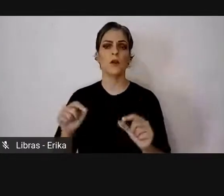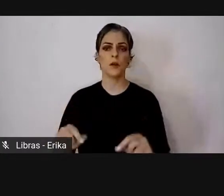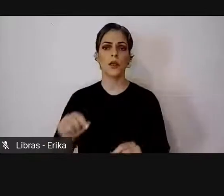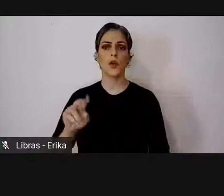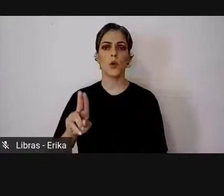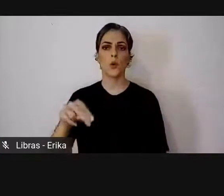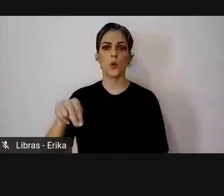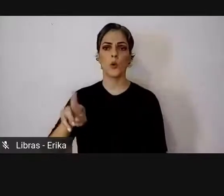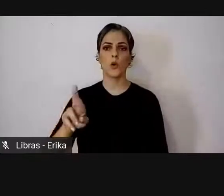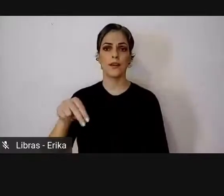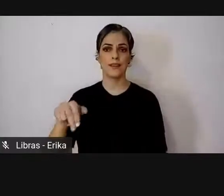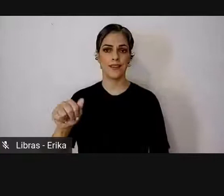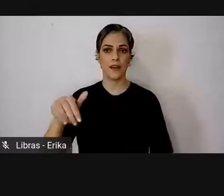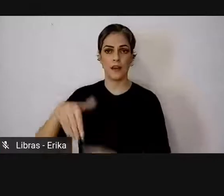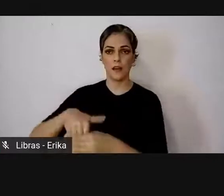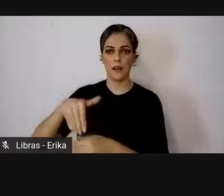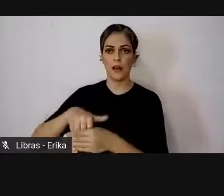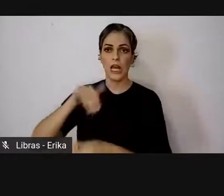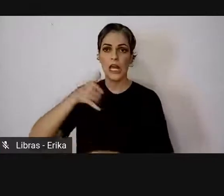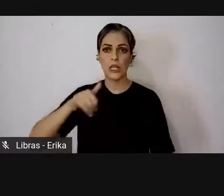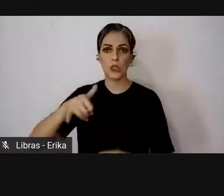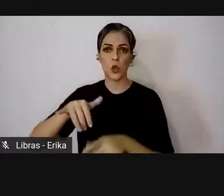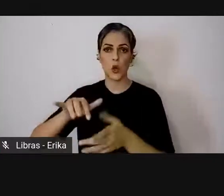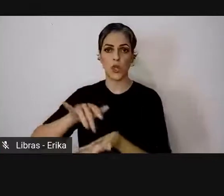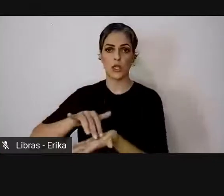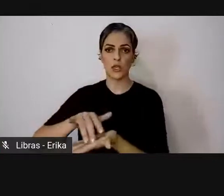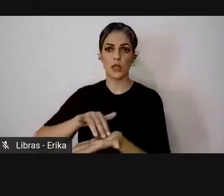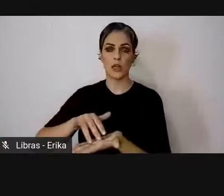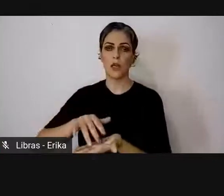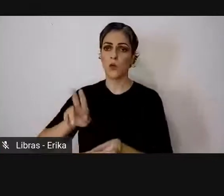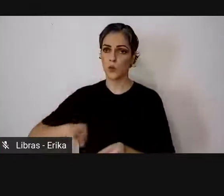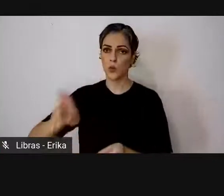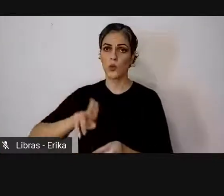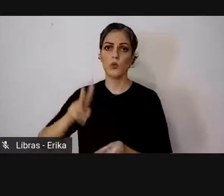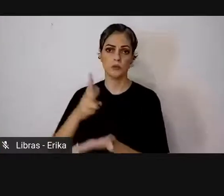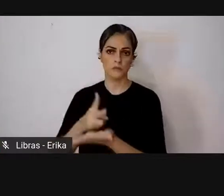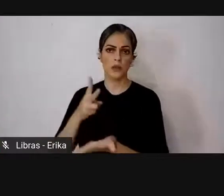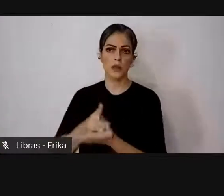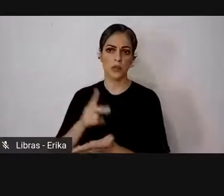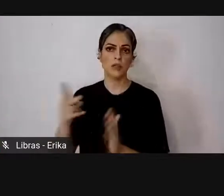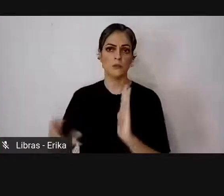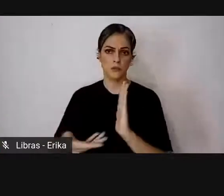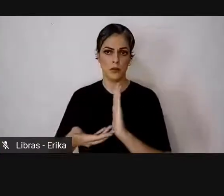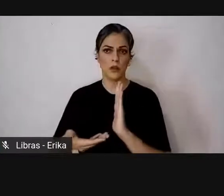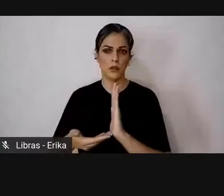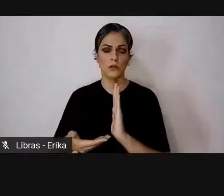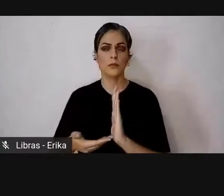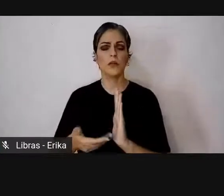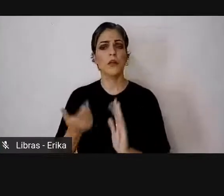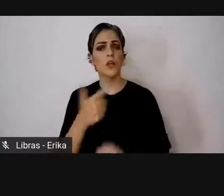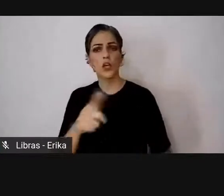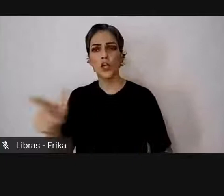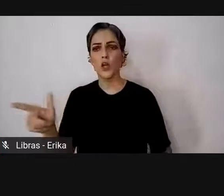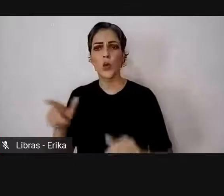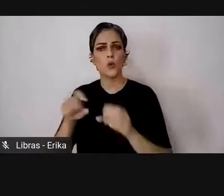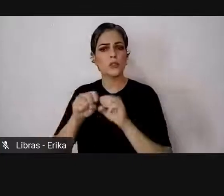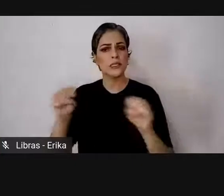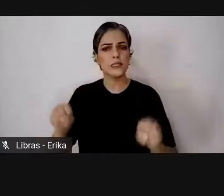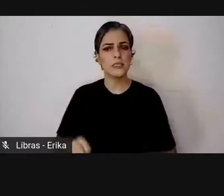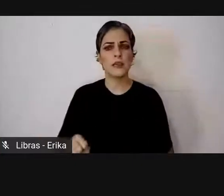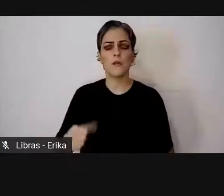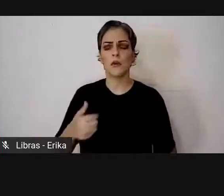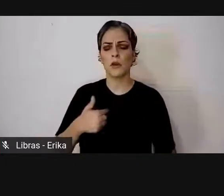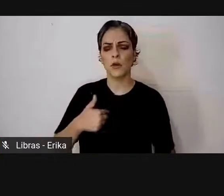ainda, né, pela Câmara dos Deputados, né, e outros sistemas de automação. Estava com um projeto para reconhecimento